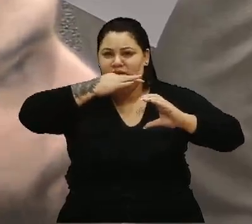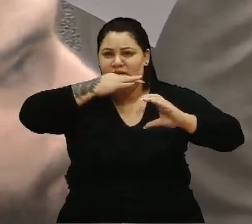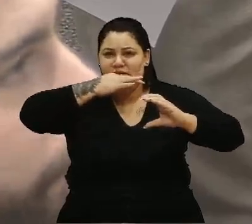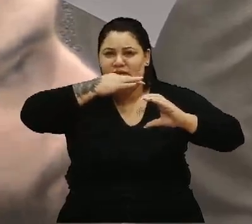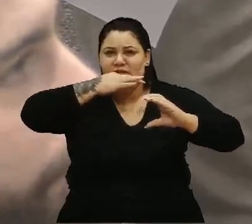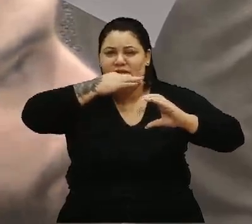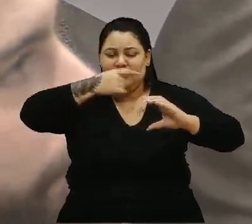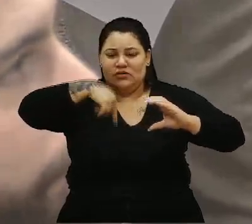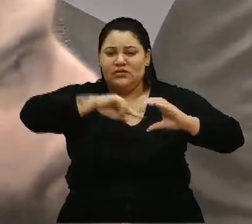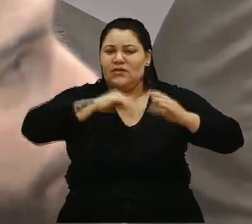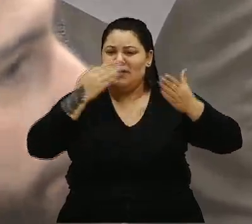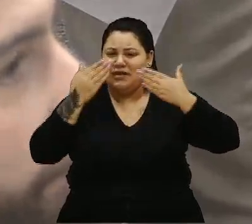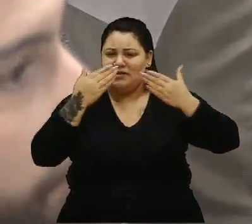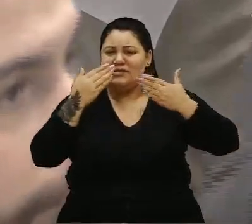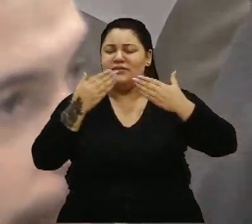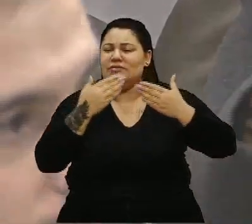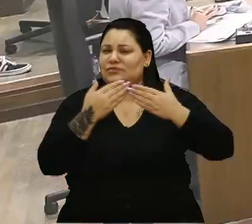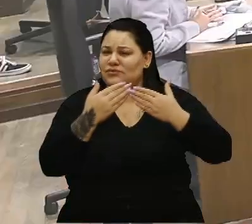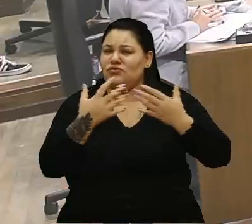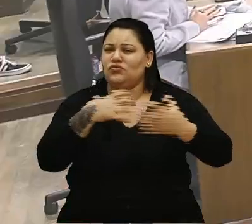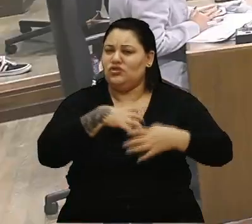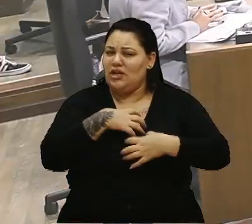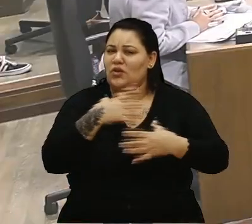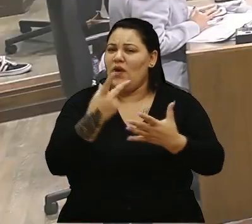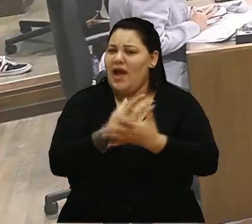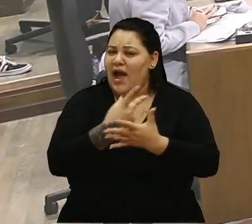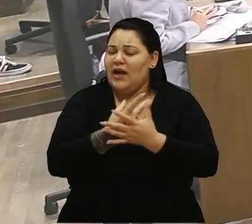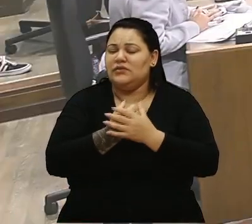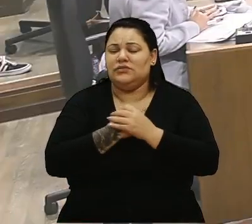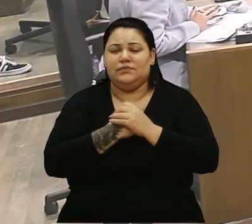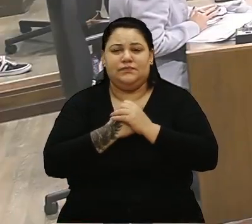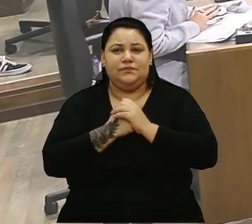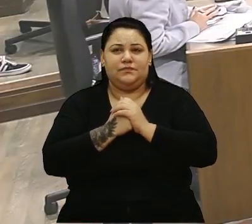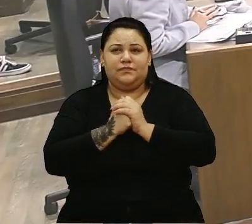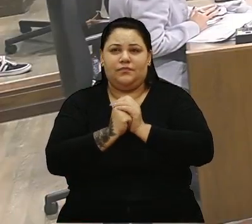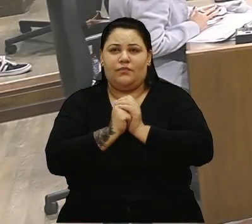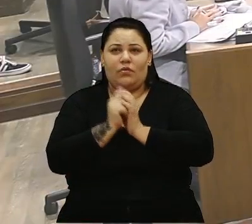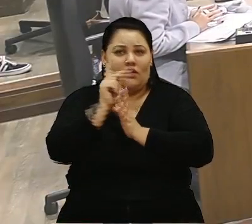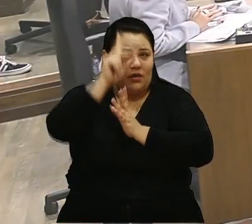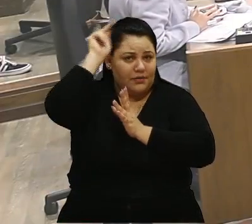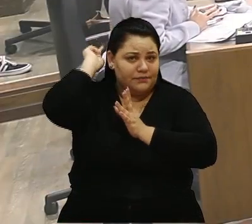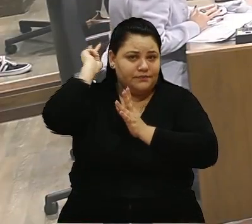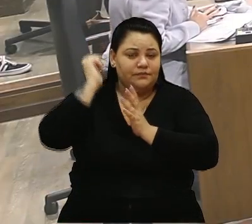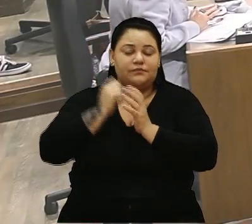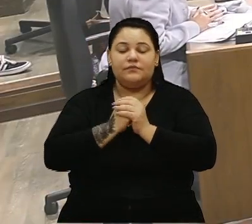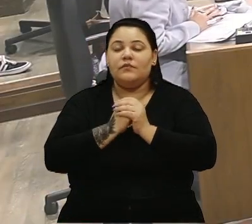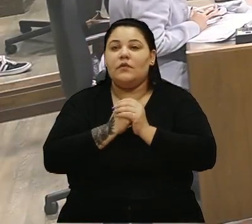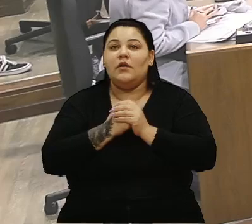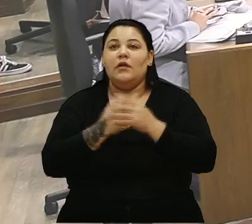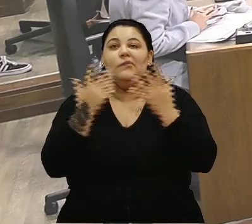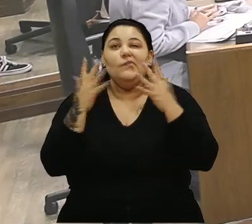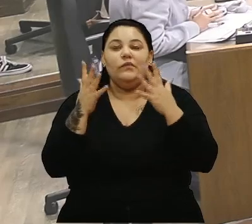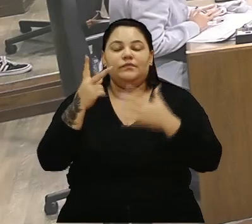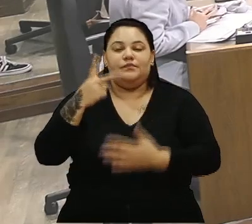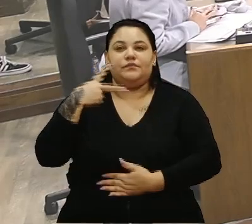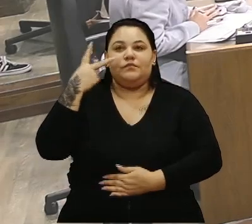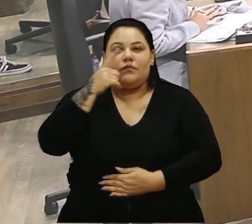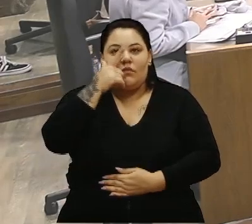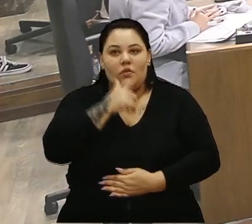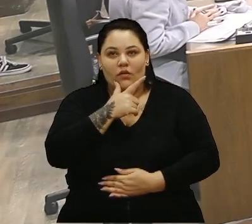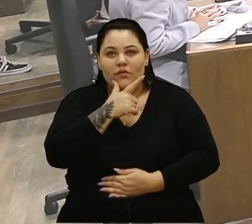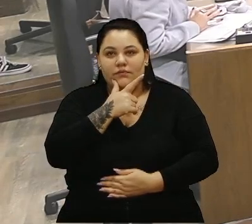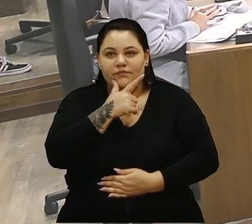que está muito em baixa. Era essa a minha contribuição, vereador. O vereador Fatinel abriu mão, vereador Iago. Parabéns, vereador Lucas, e parabéns